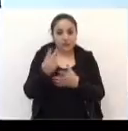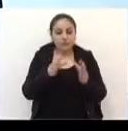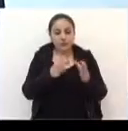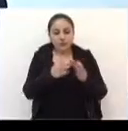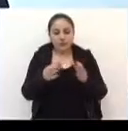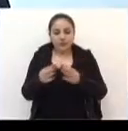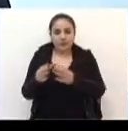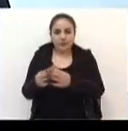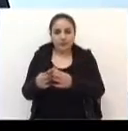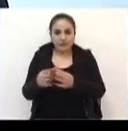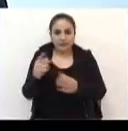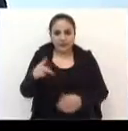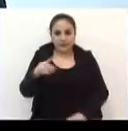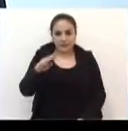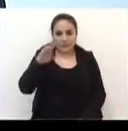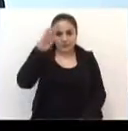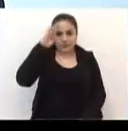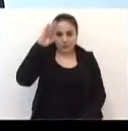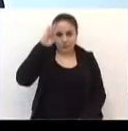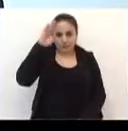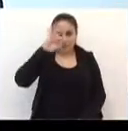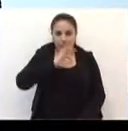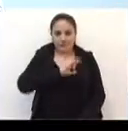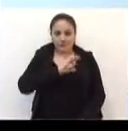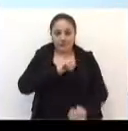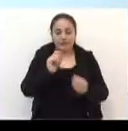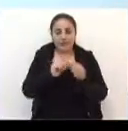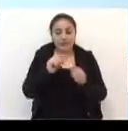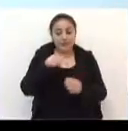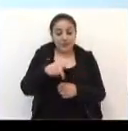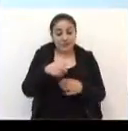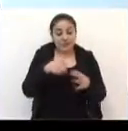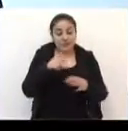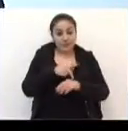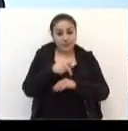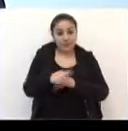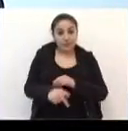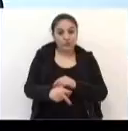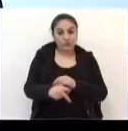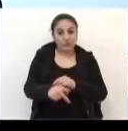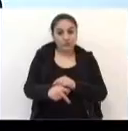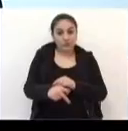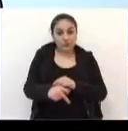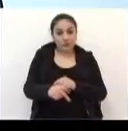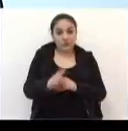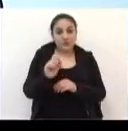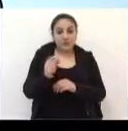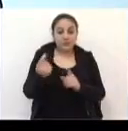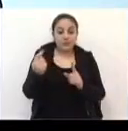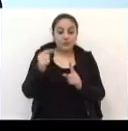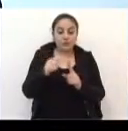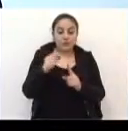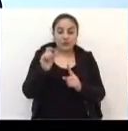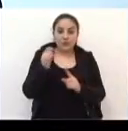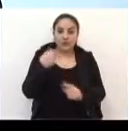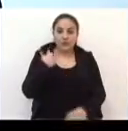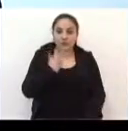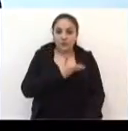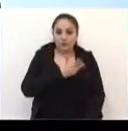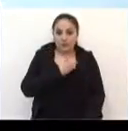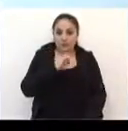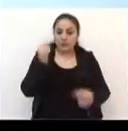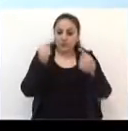turmas de formação de soldados sejam realizadas aqui em Passo Fundo, tendo em vista que nós